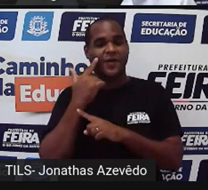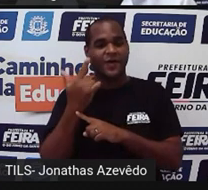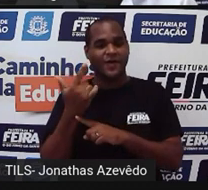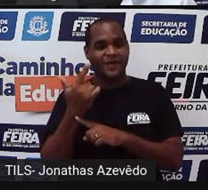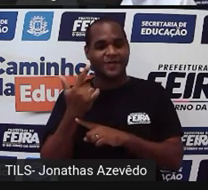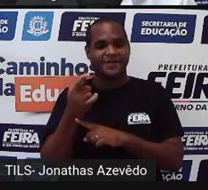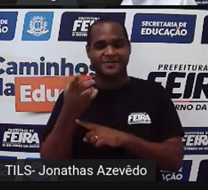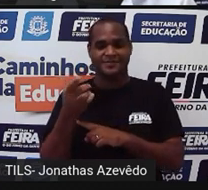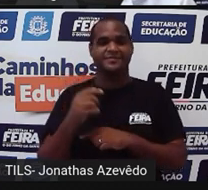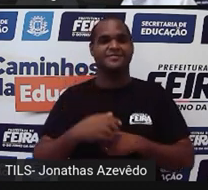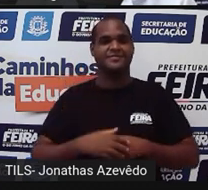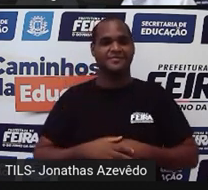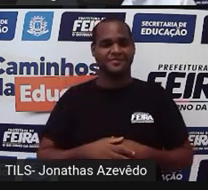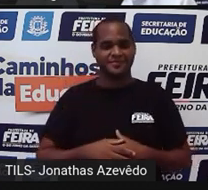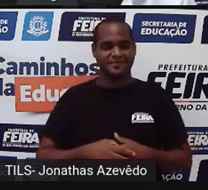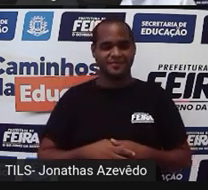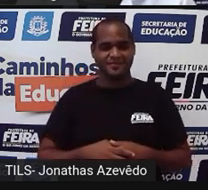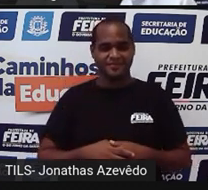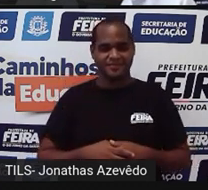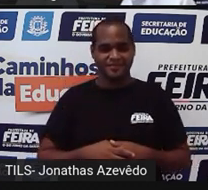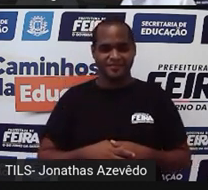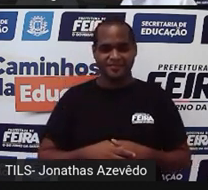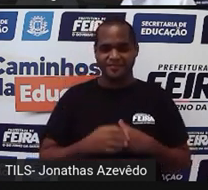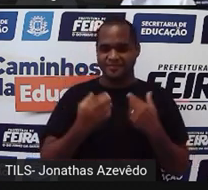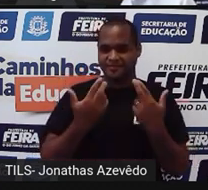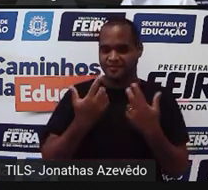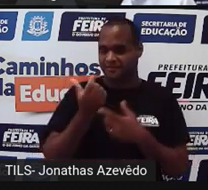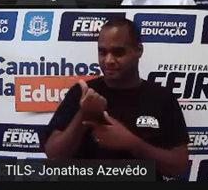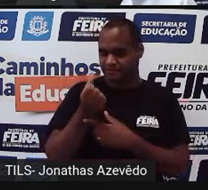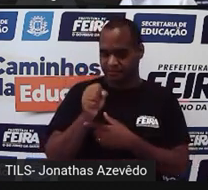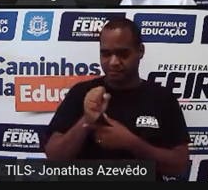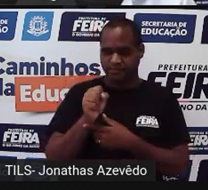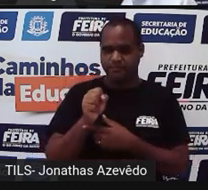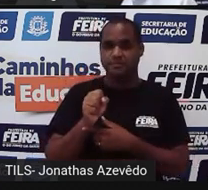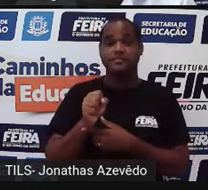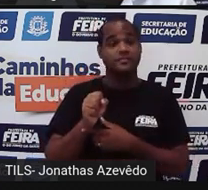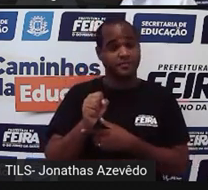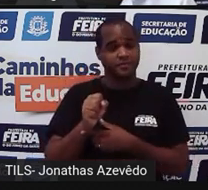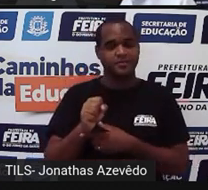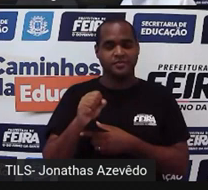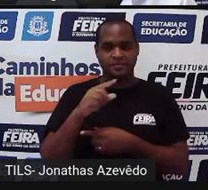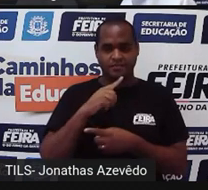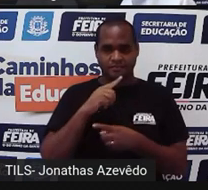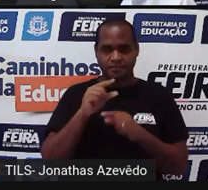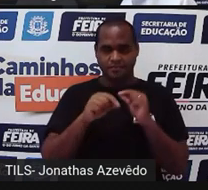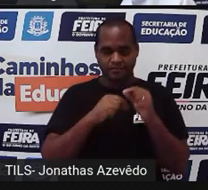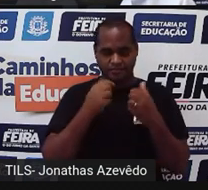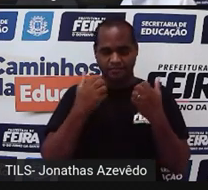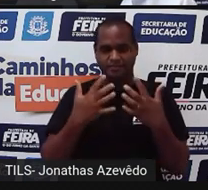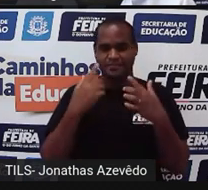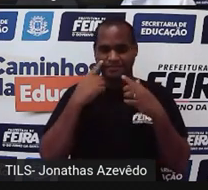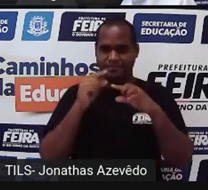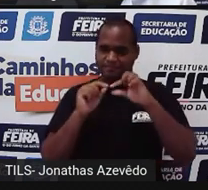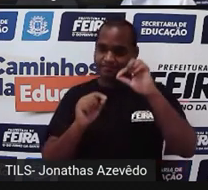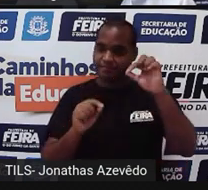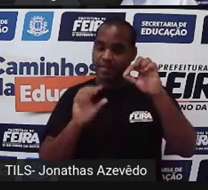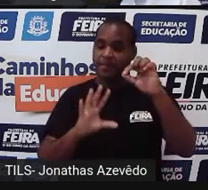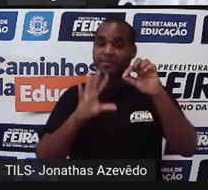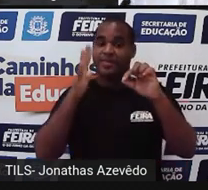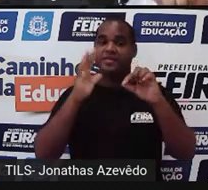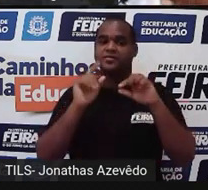reta aparecendo, igual a 68. Pronto, vai aparecer a reta e acontece o